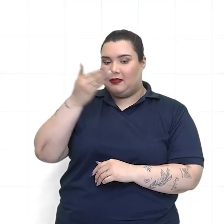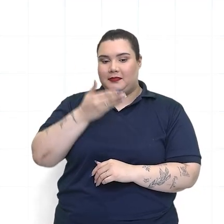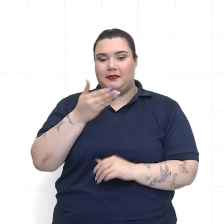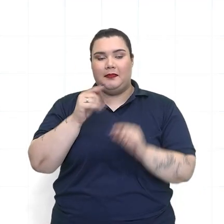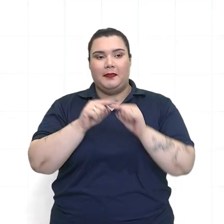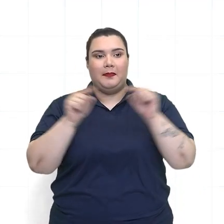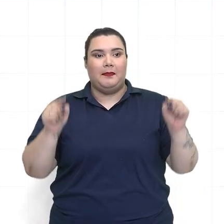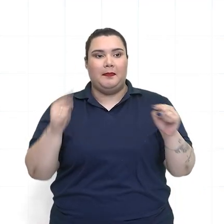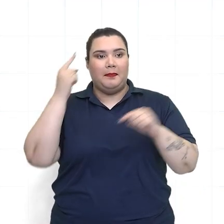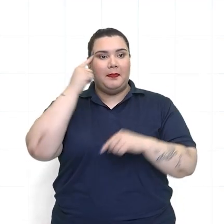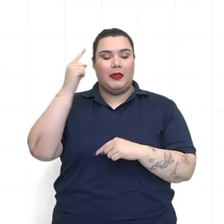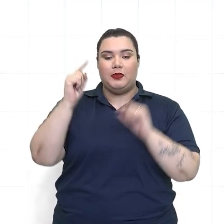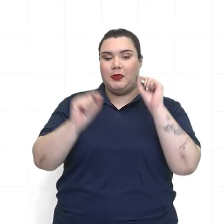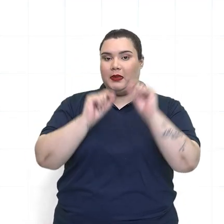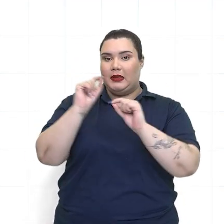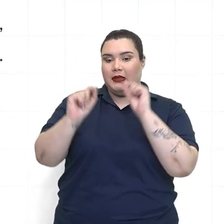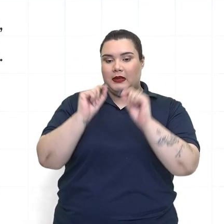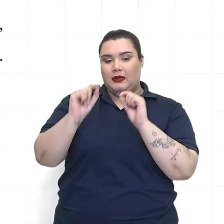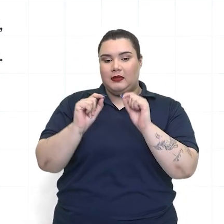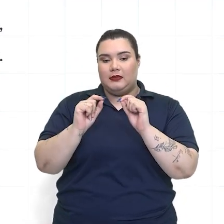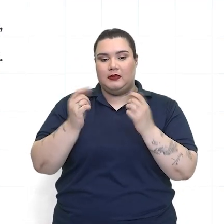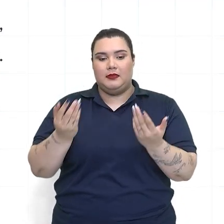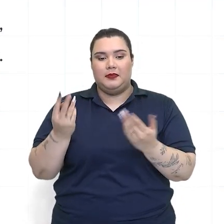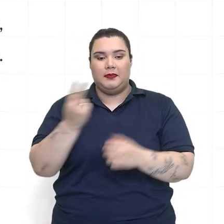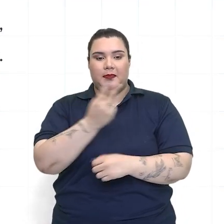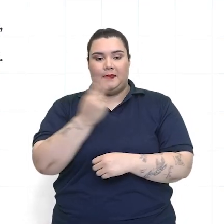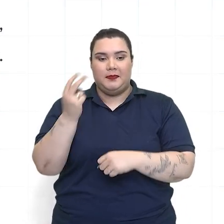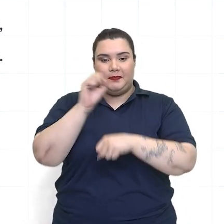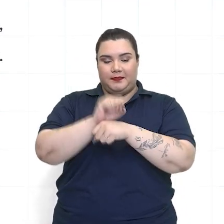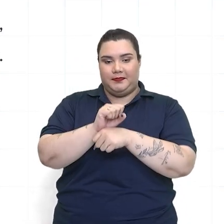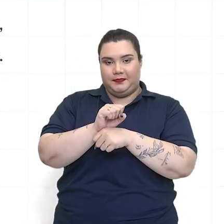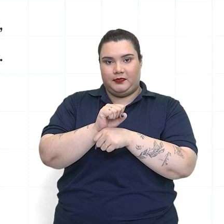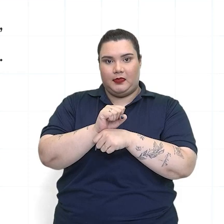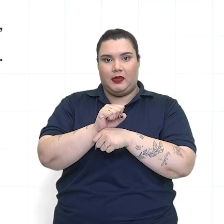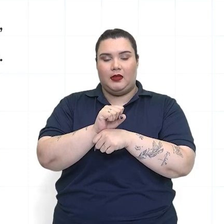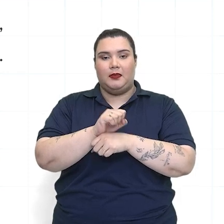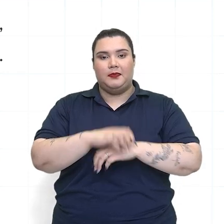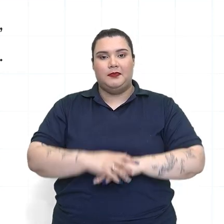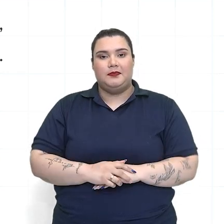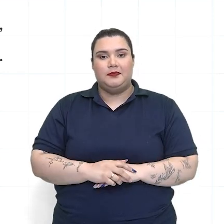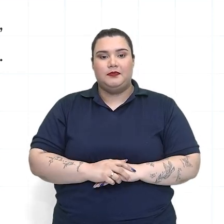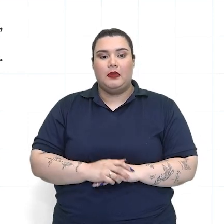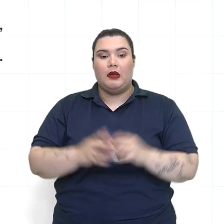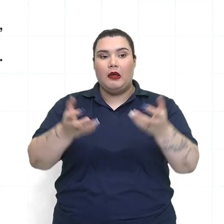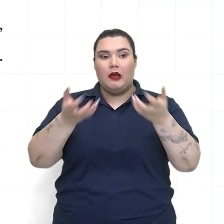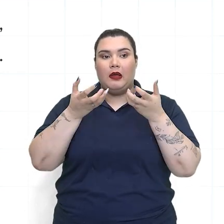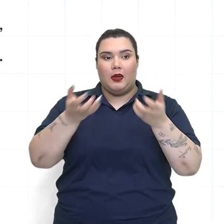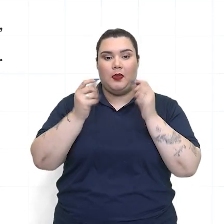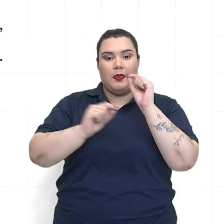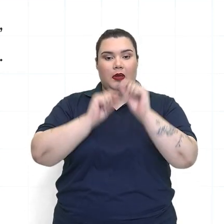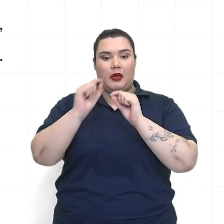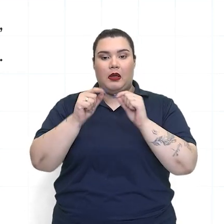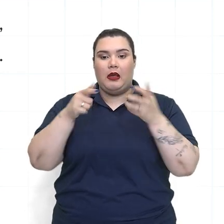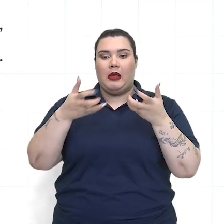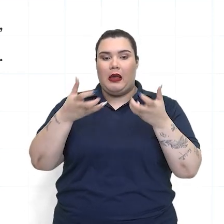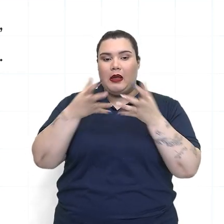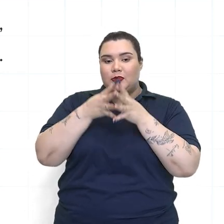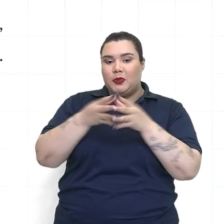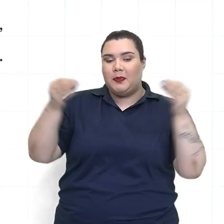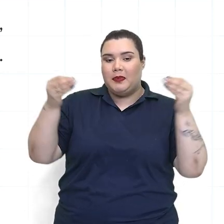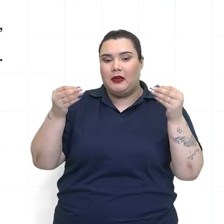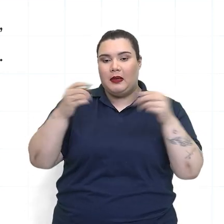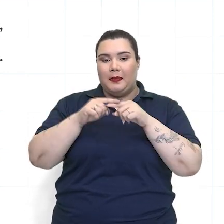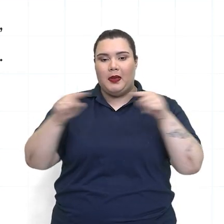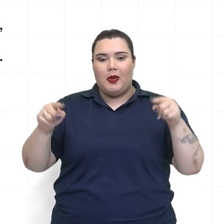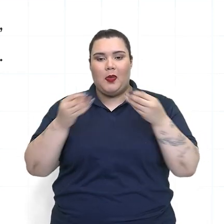sentindo-se perdido ali entre as duas. Queria sumir, evaporar-se no ar. Num gesto meio vago, que se dirigia tanto